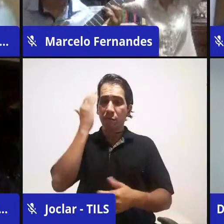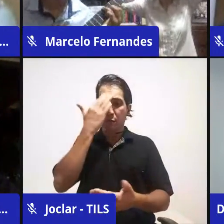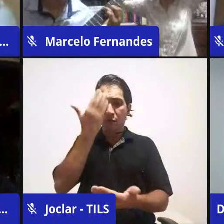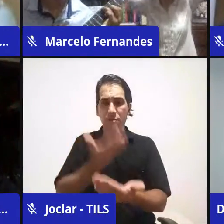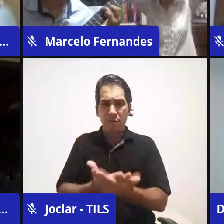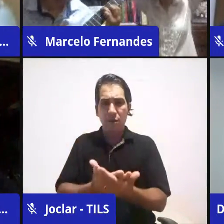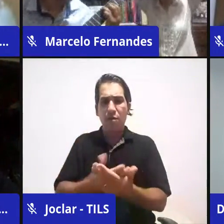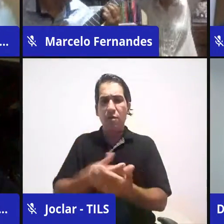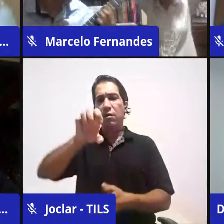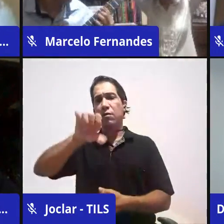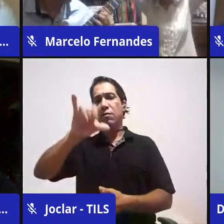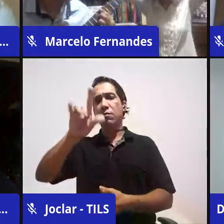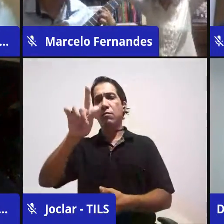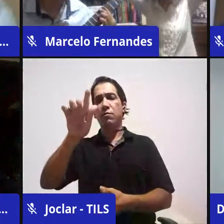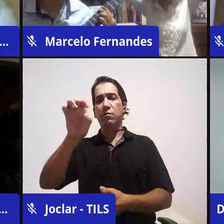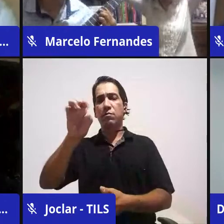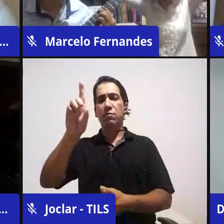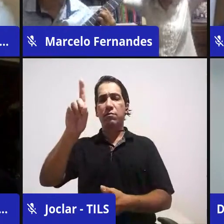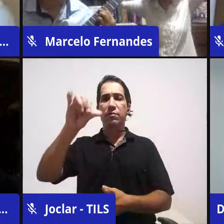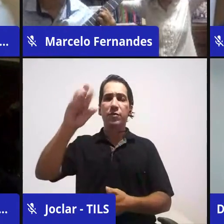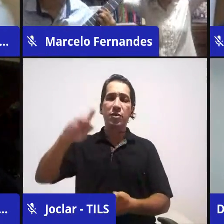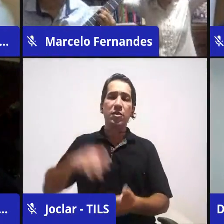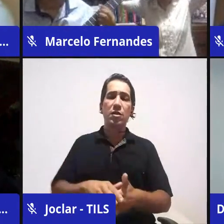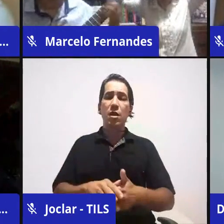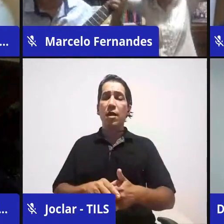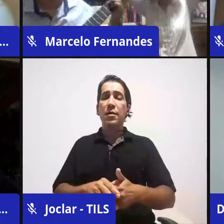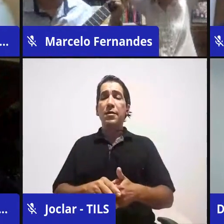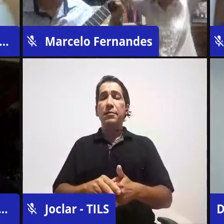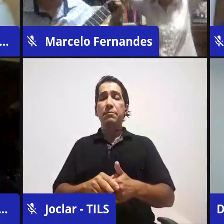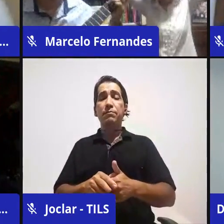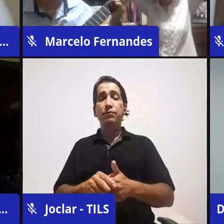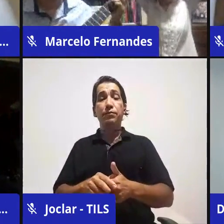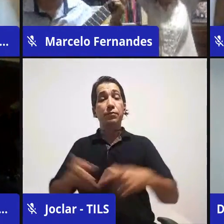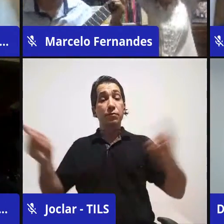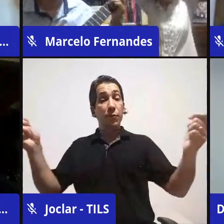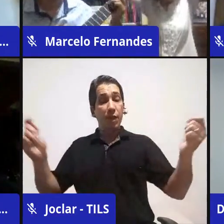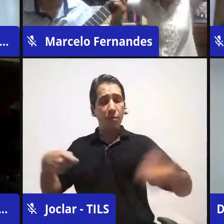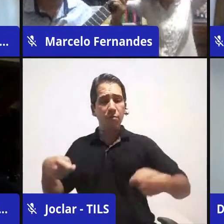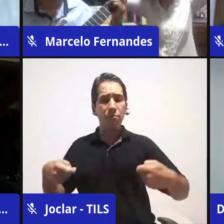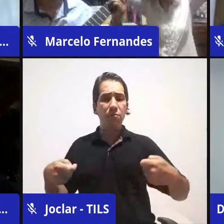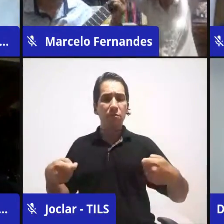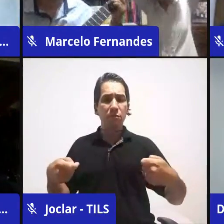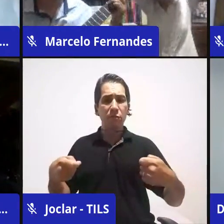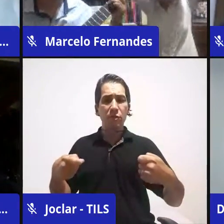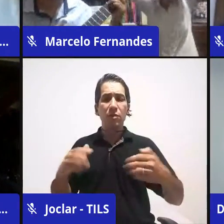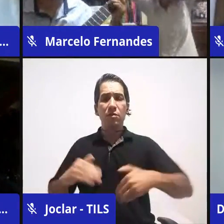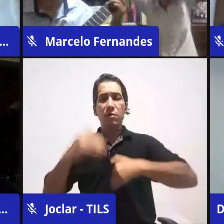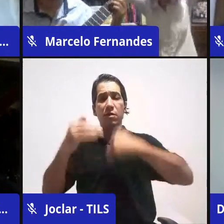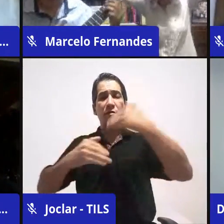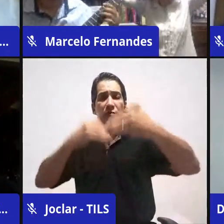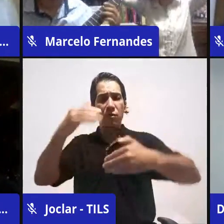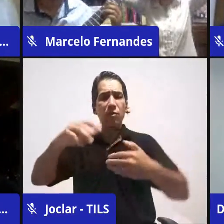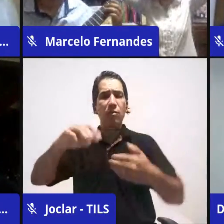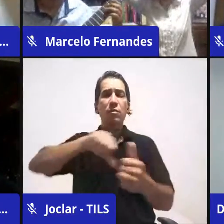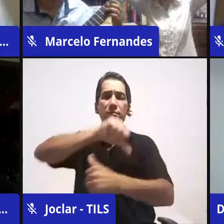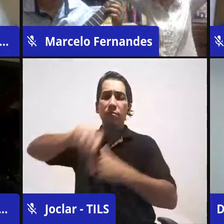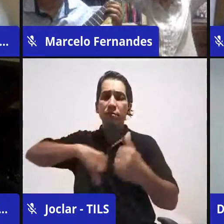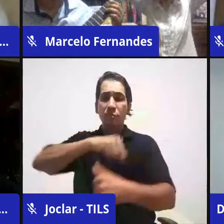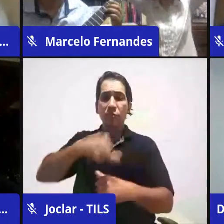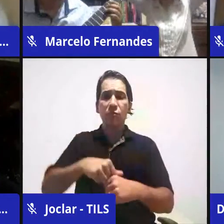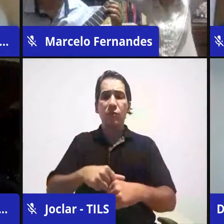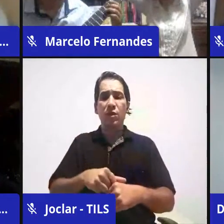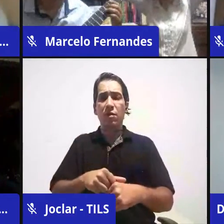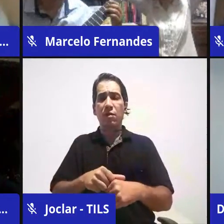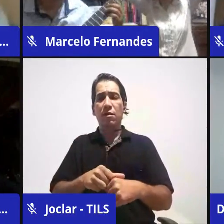Nos movimentar rumo ao que há de melhor, tanto no âmbito profissional, quanto no âmbito pessoal de todos nós, de